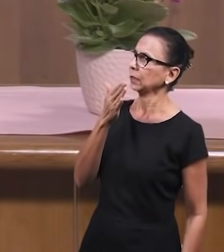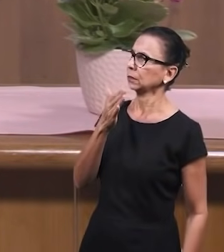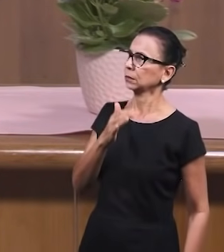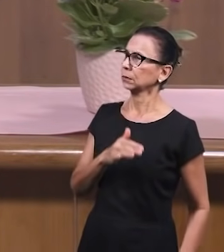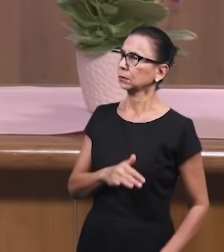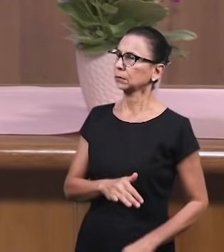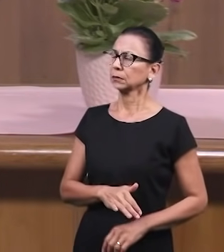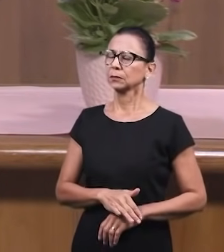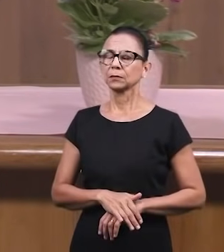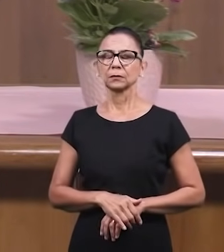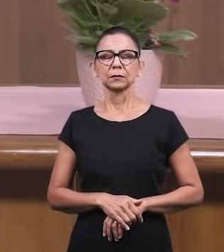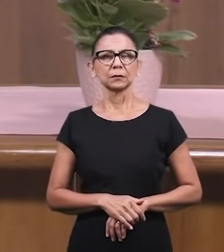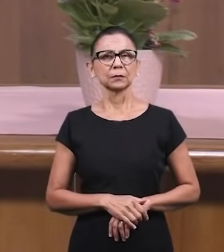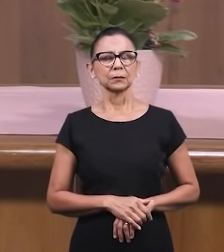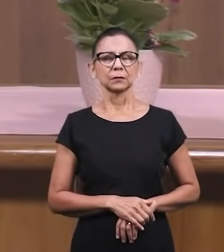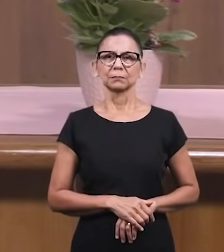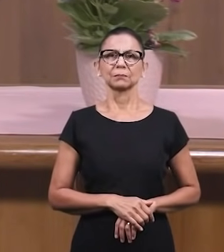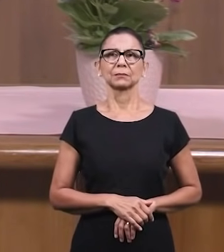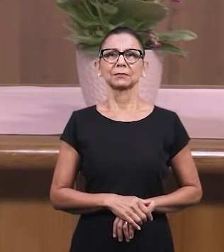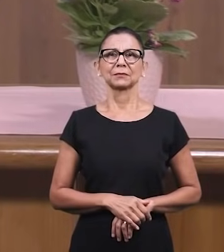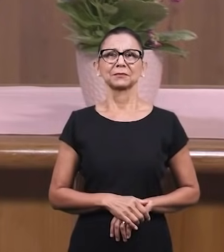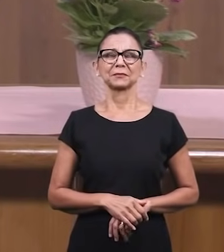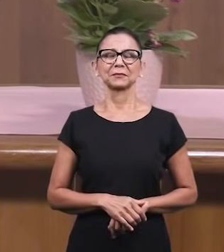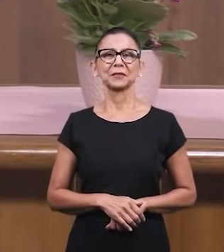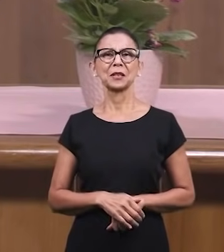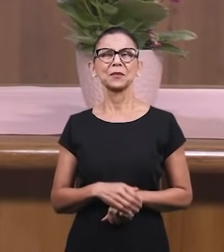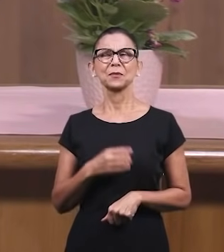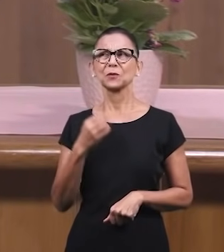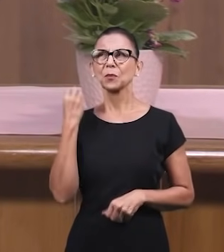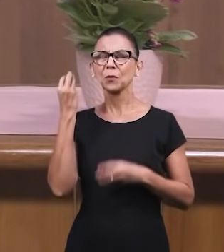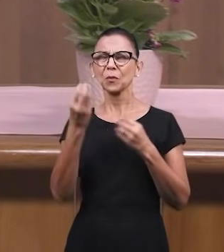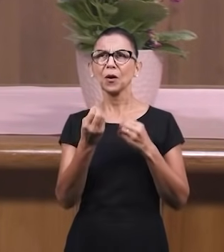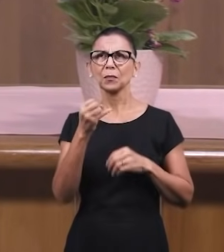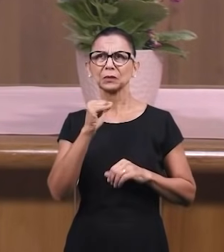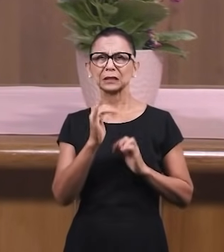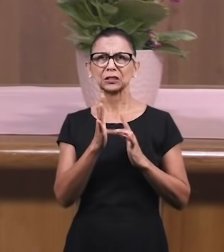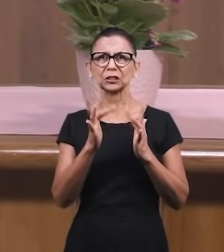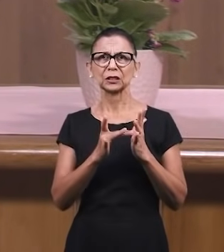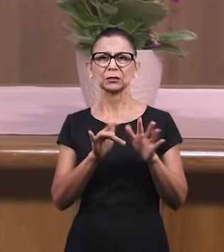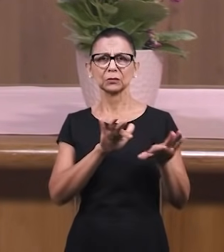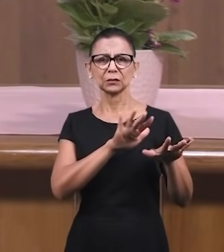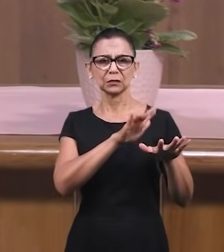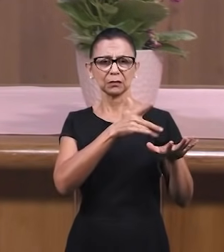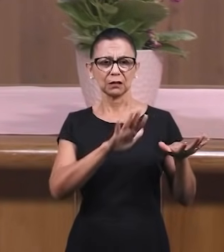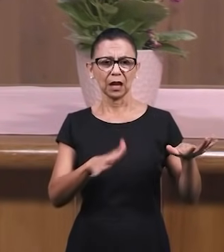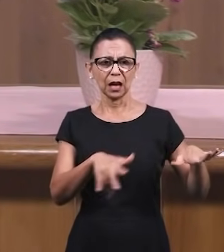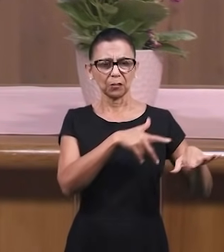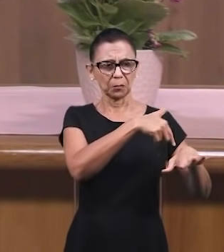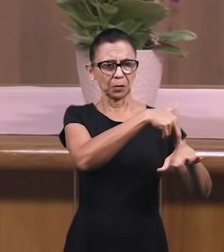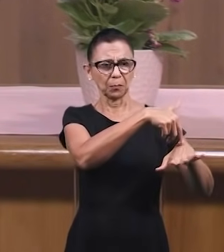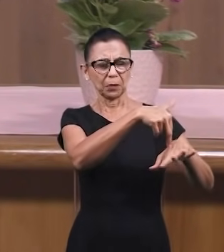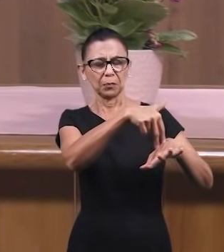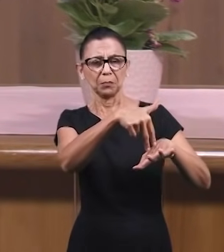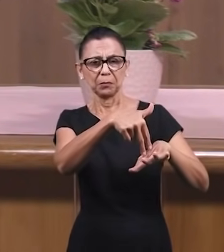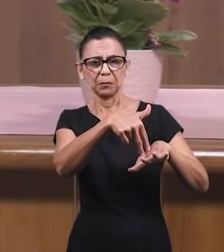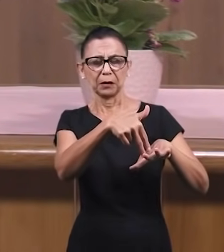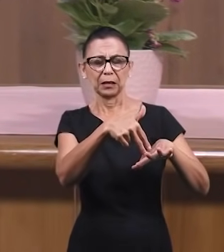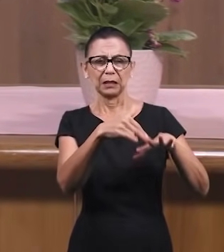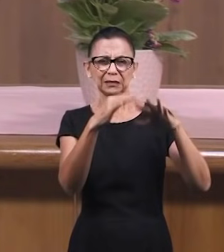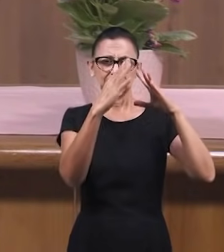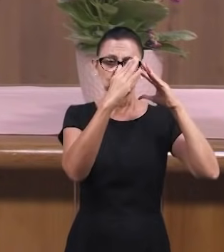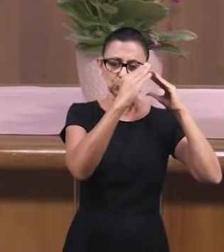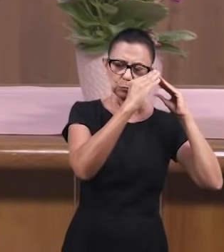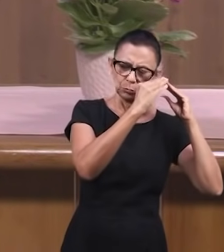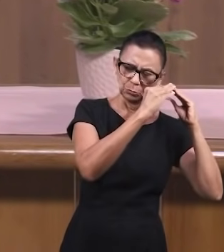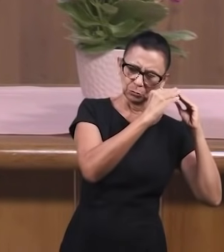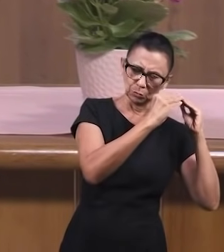foi. Nesta hora a gente pensa exatamente o que estava passando naquele lugar. De noite, escuro,